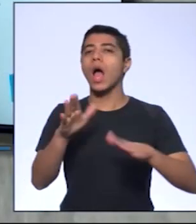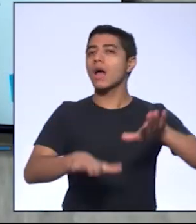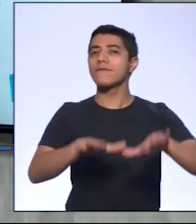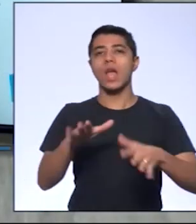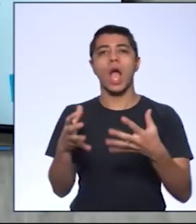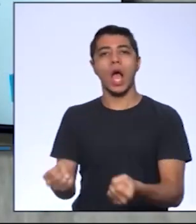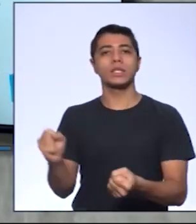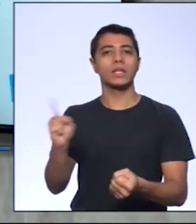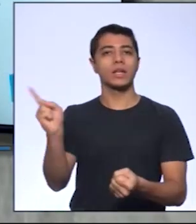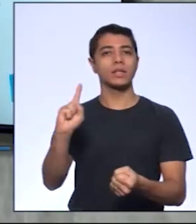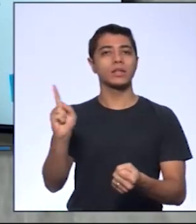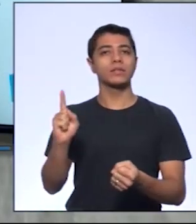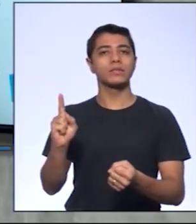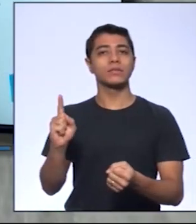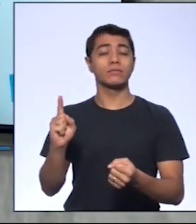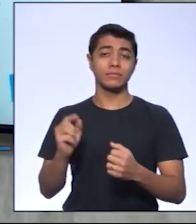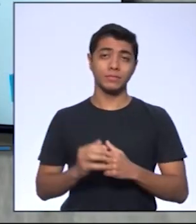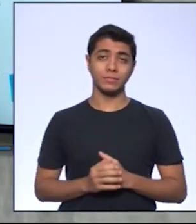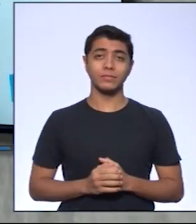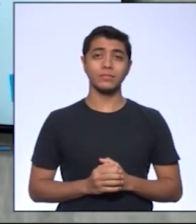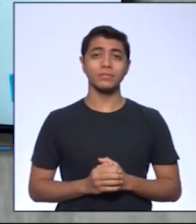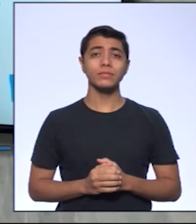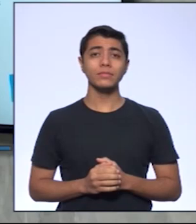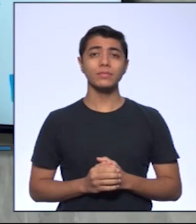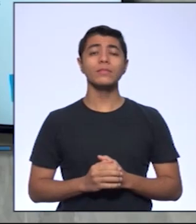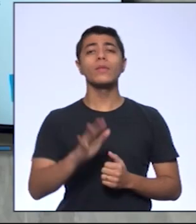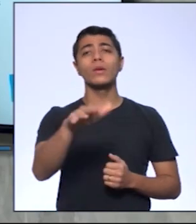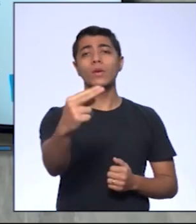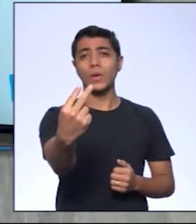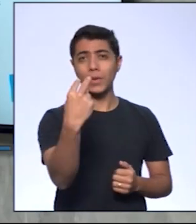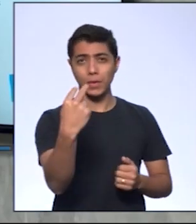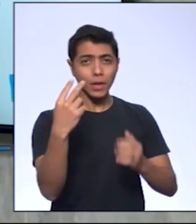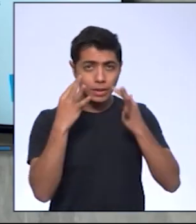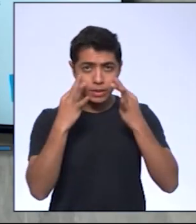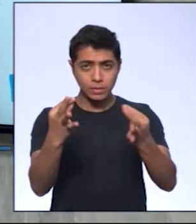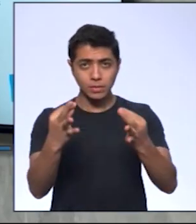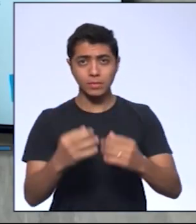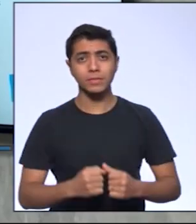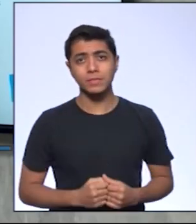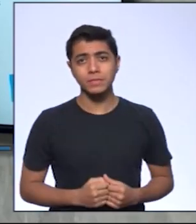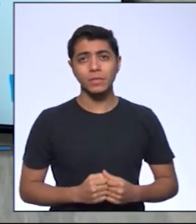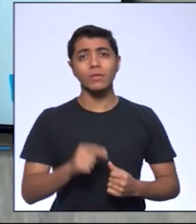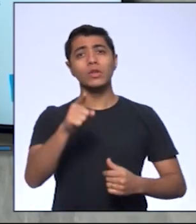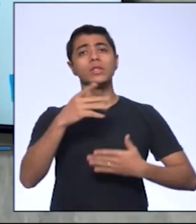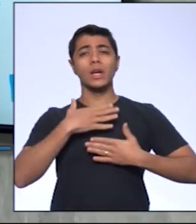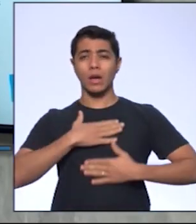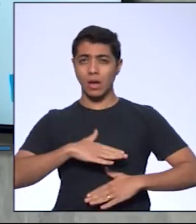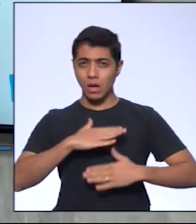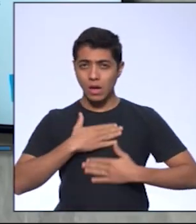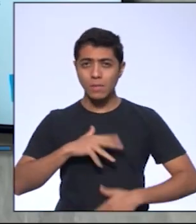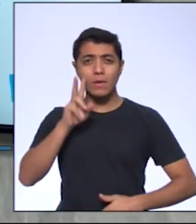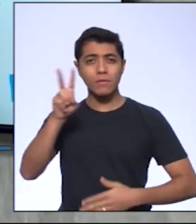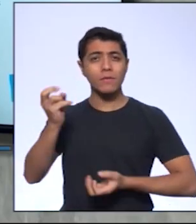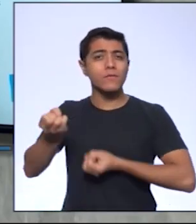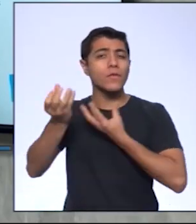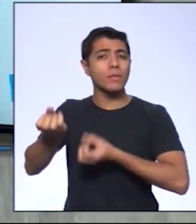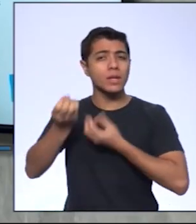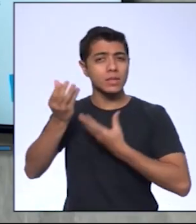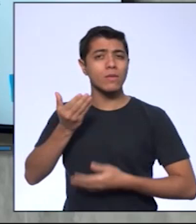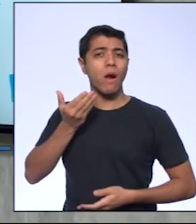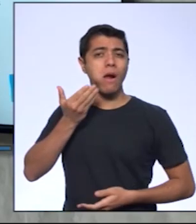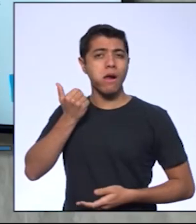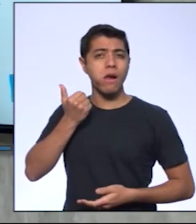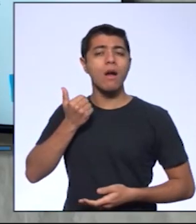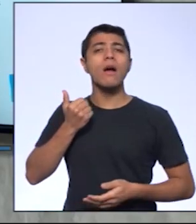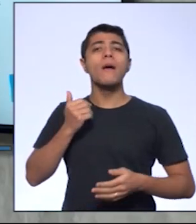atenção. Se você olhar com calma para todas as informações que aqui estão, de A a